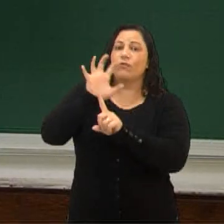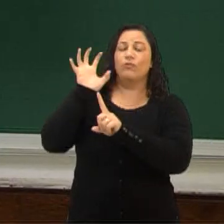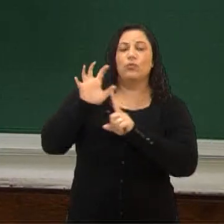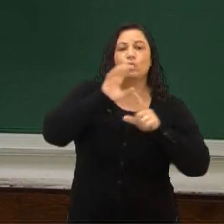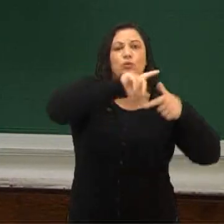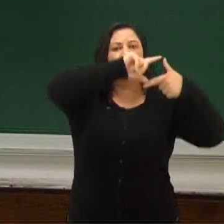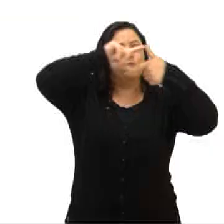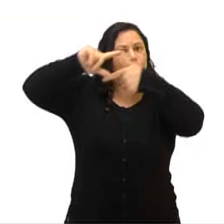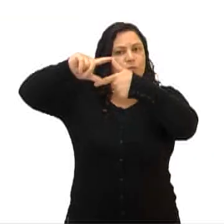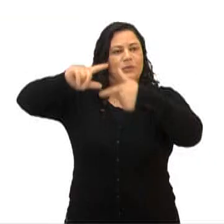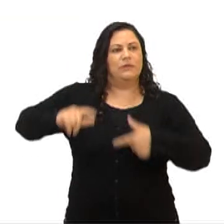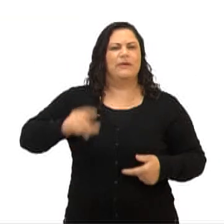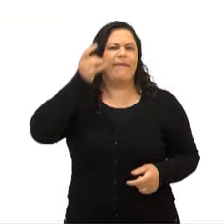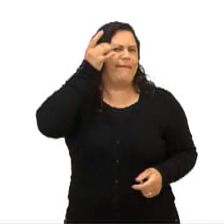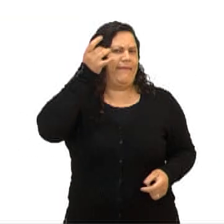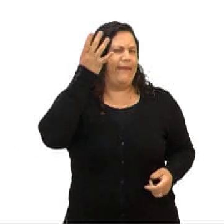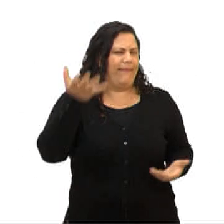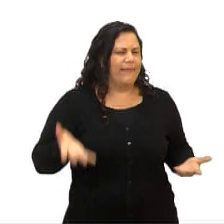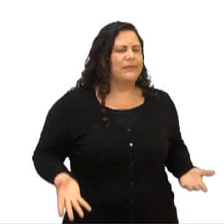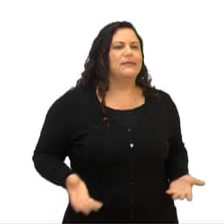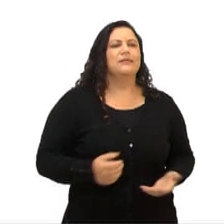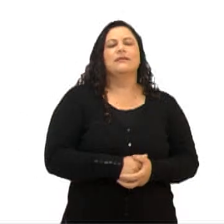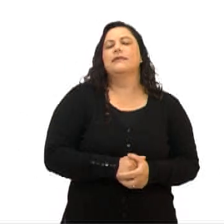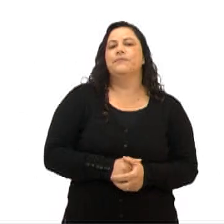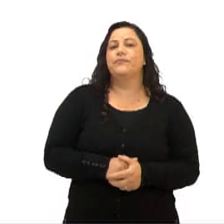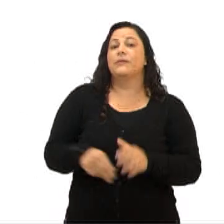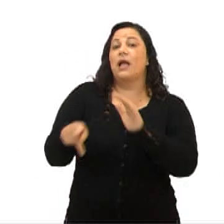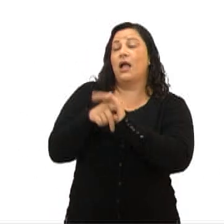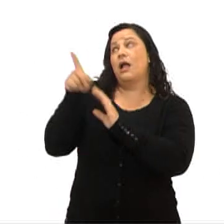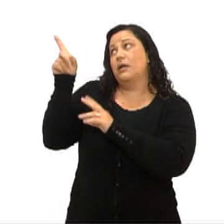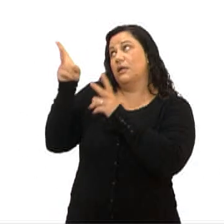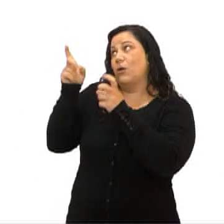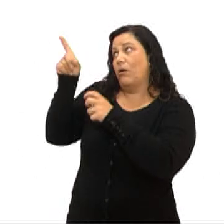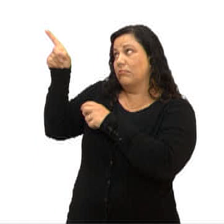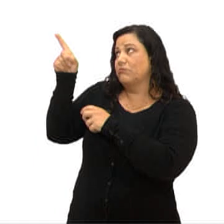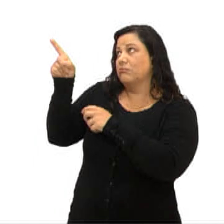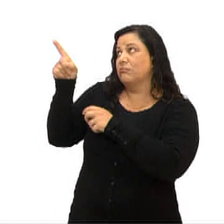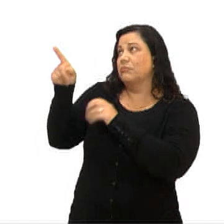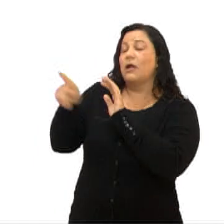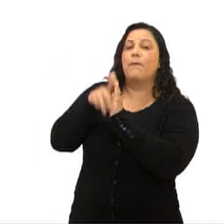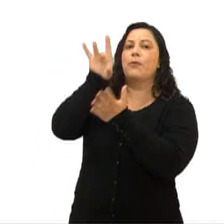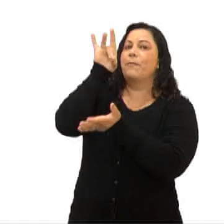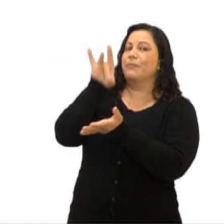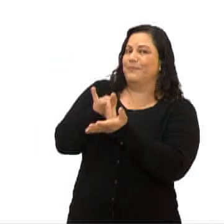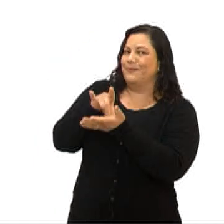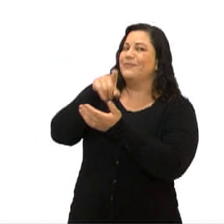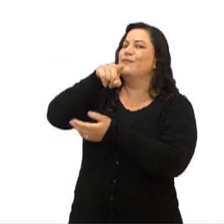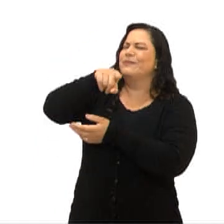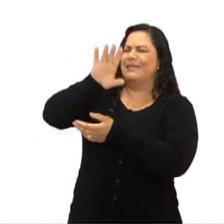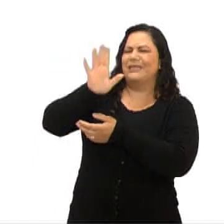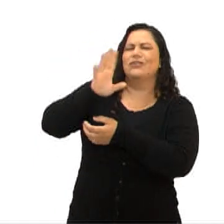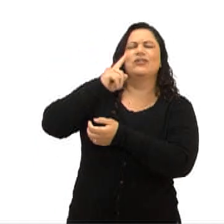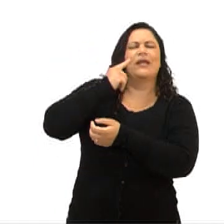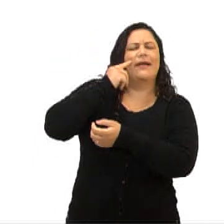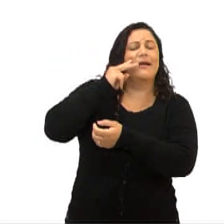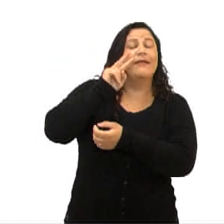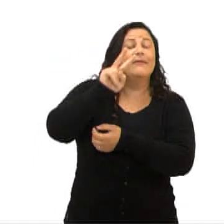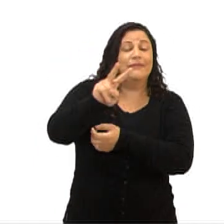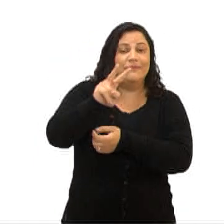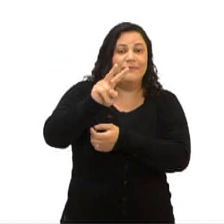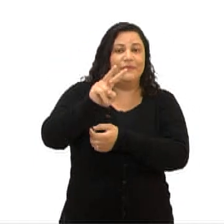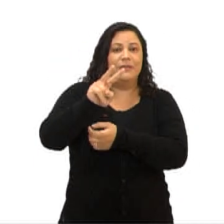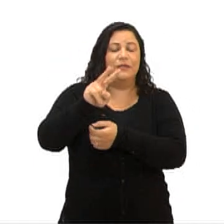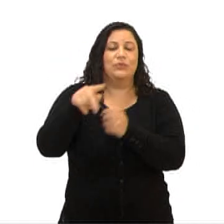Arlequim, aqui a reprodução da obra original. Vocês hoje já viram a réplica feita por alunos, tá, do segundo ano do